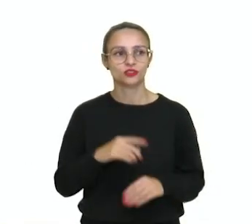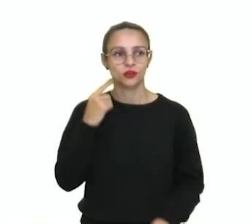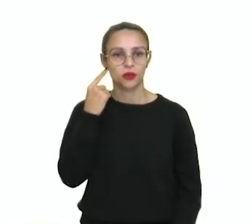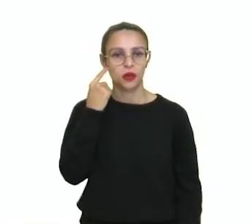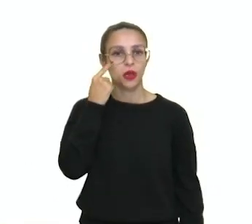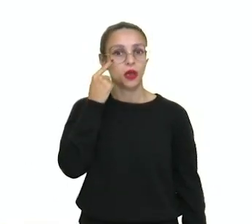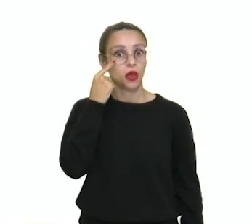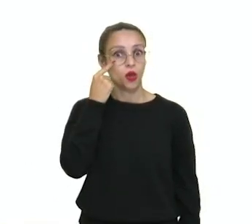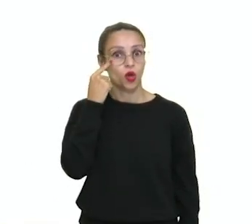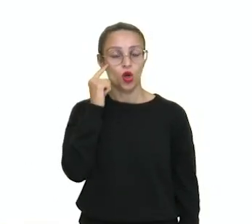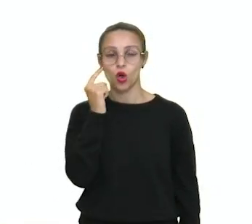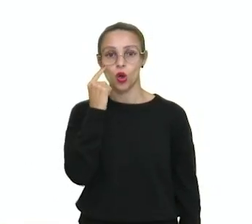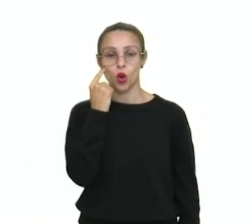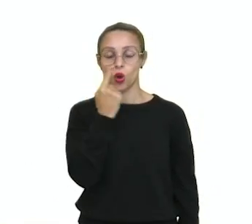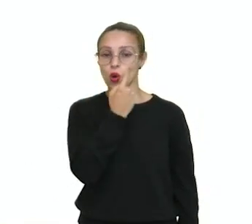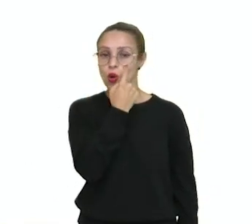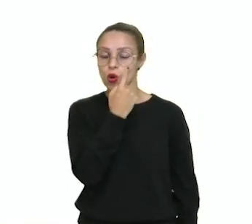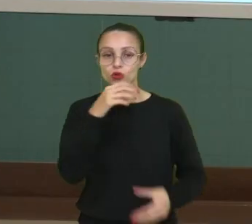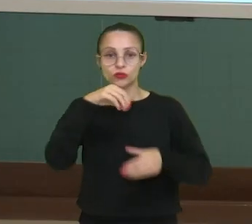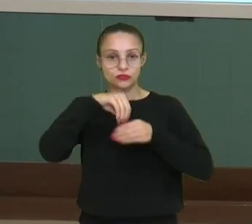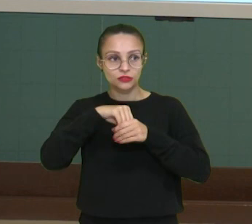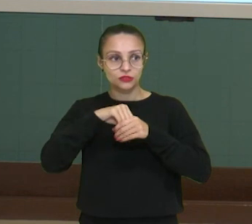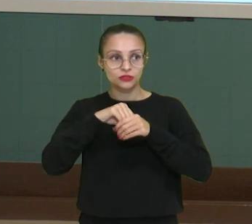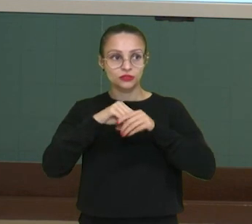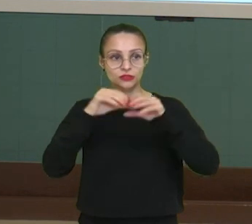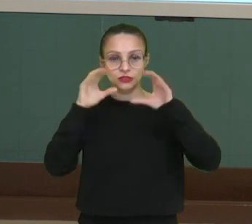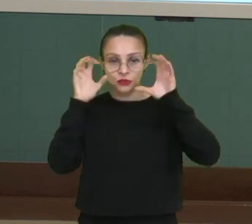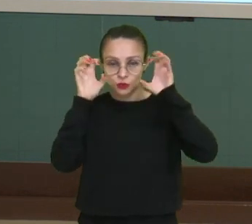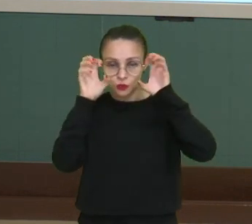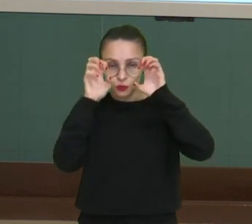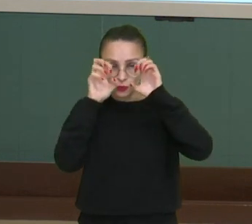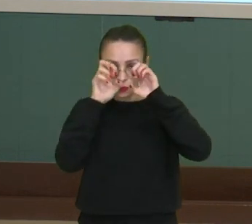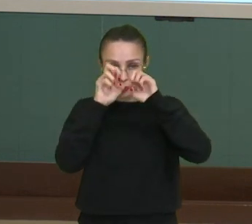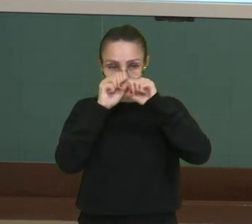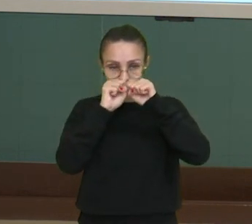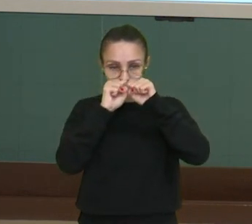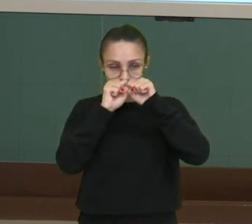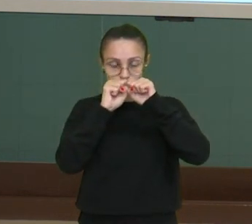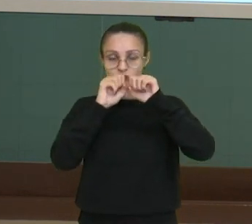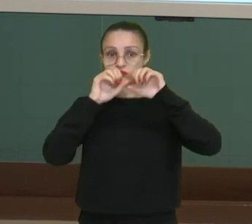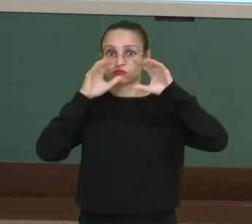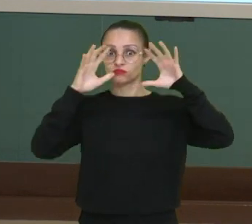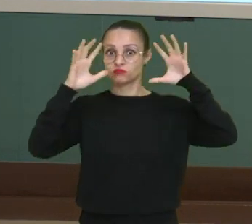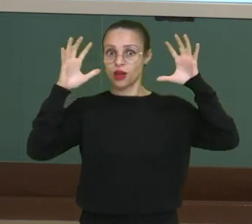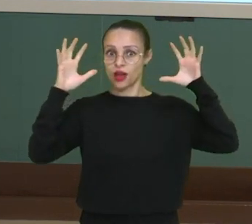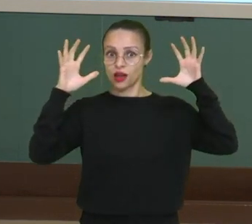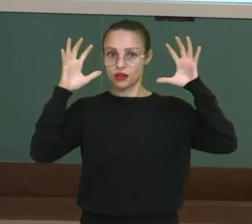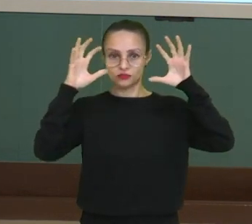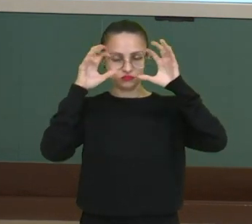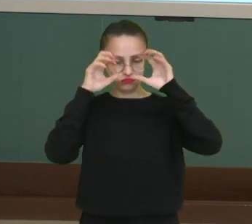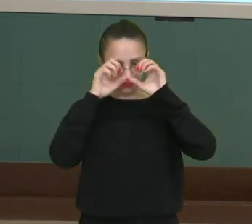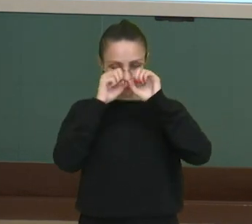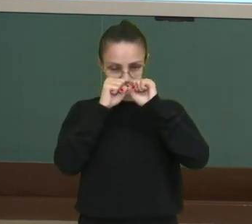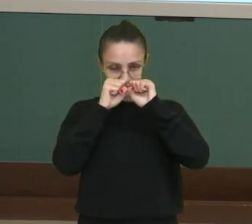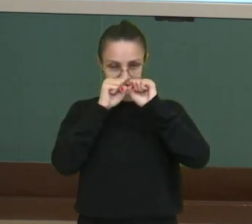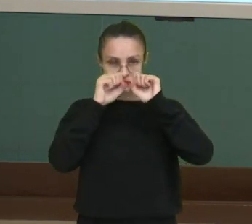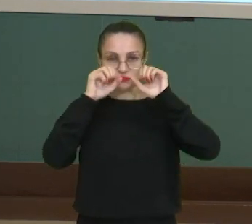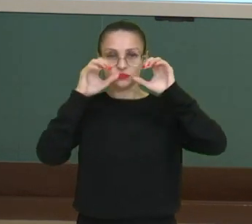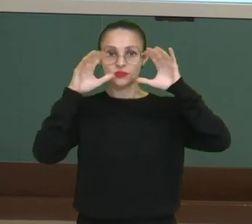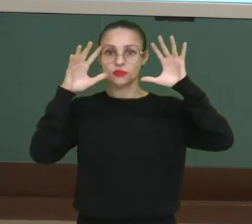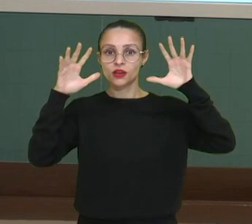uma estrutura dos nossos olhos que ela vai contrair, fechar ou dilatar, abrir, de acordo